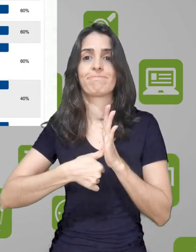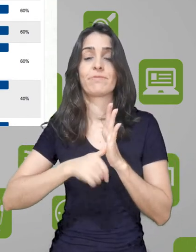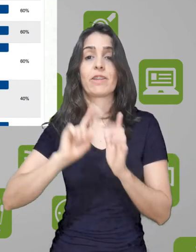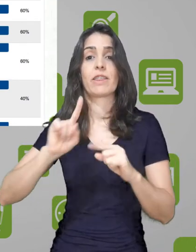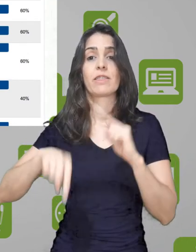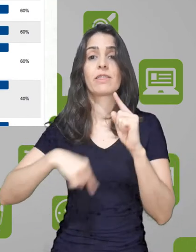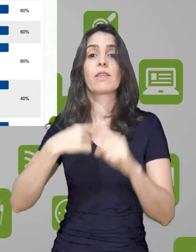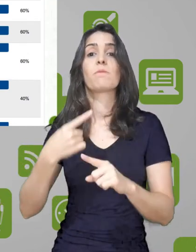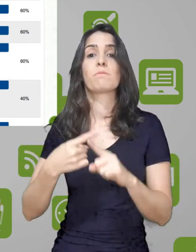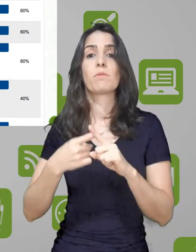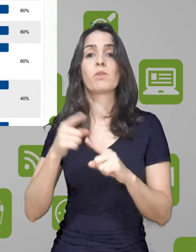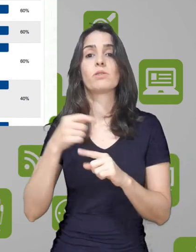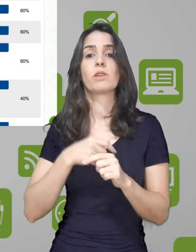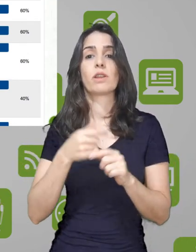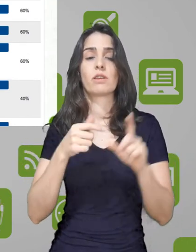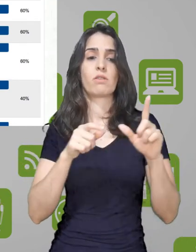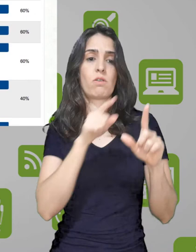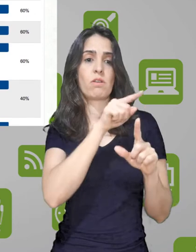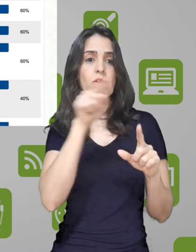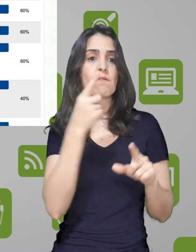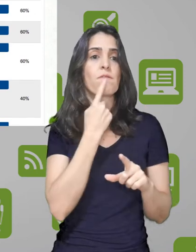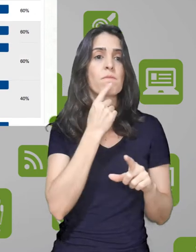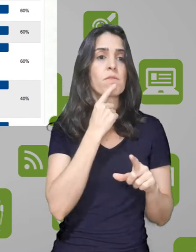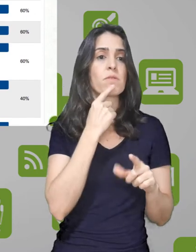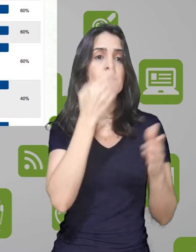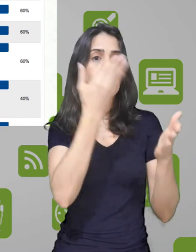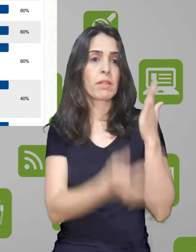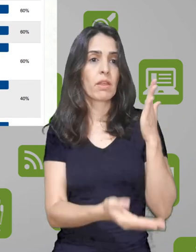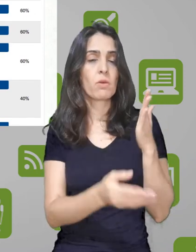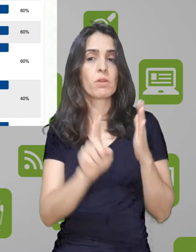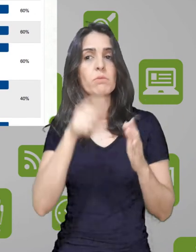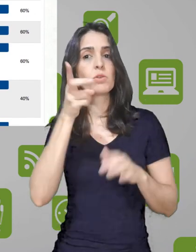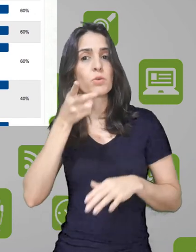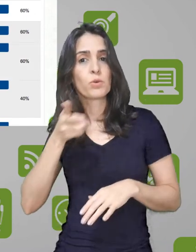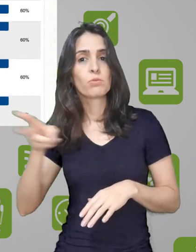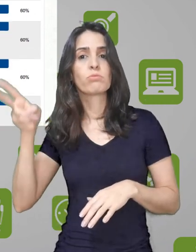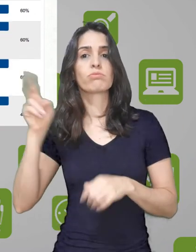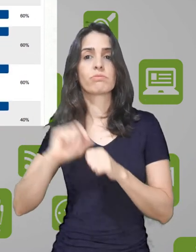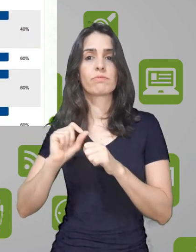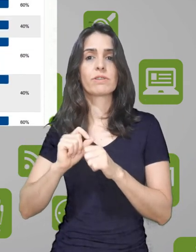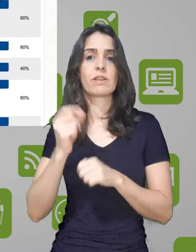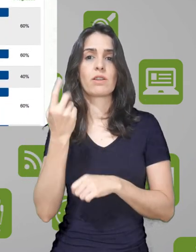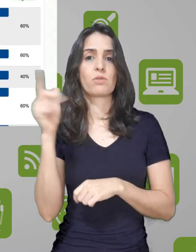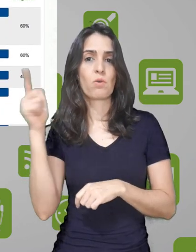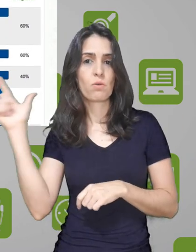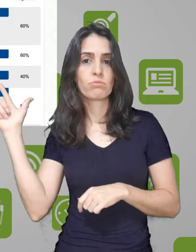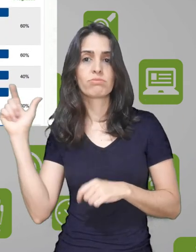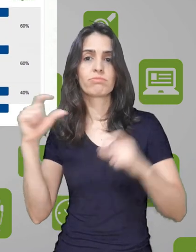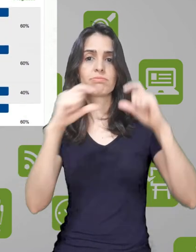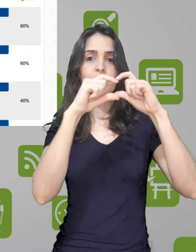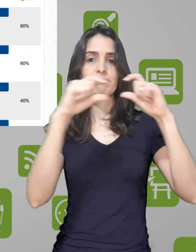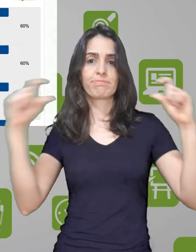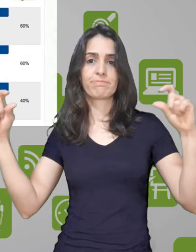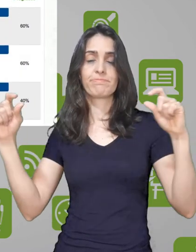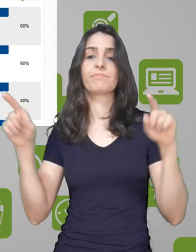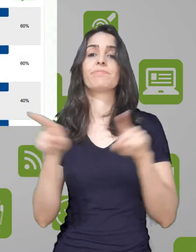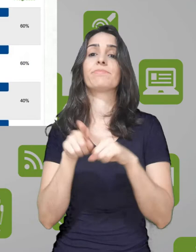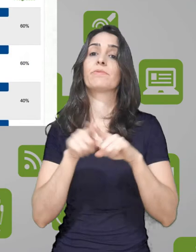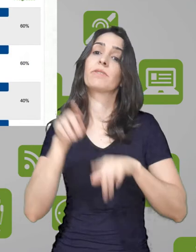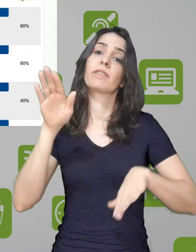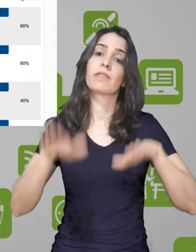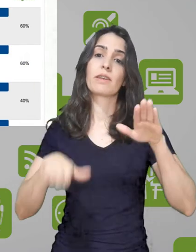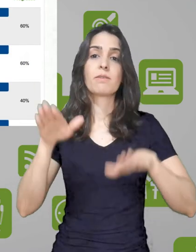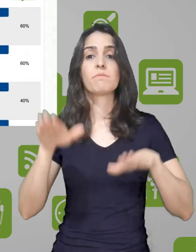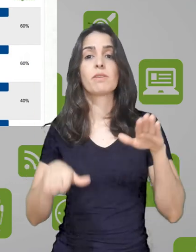atividades né e depois ele é seguiu fazendo as outras duas é Essa ordem das atividades